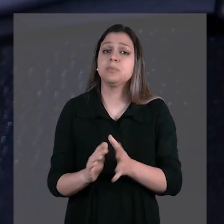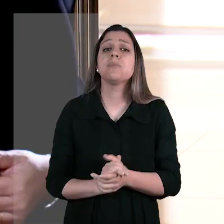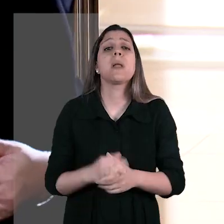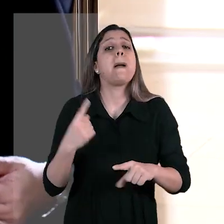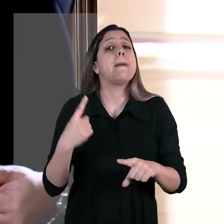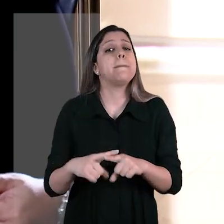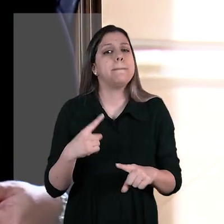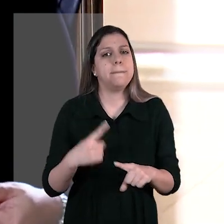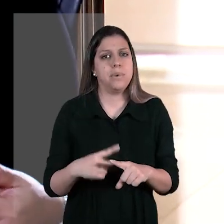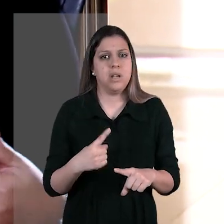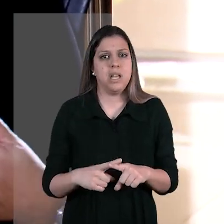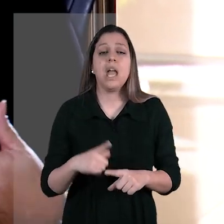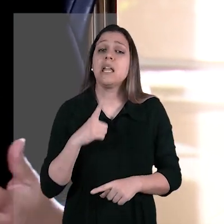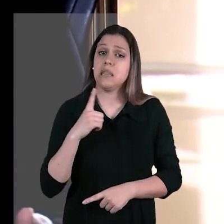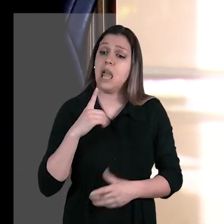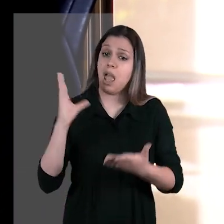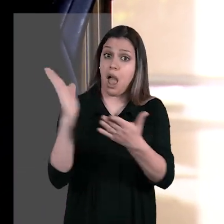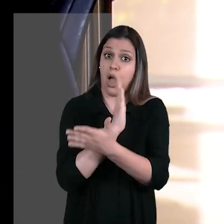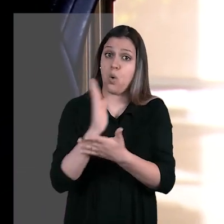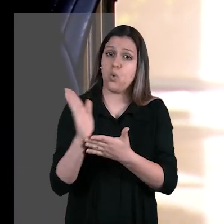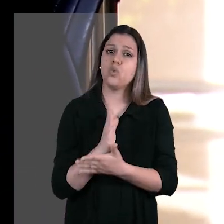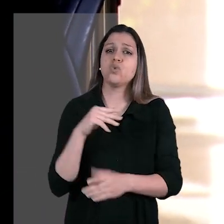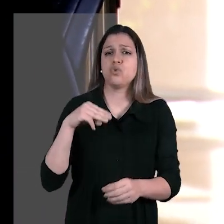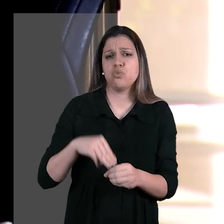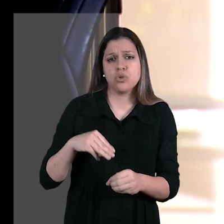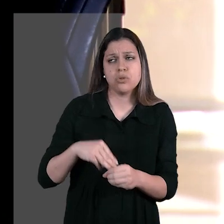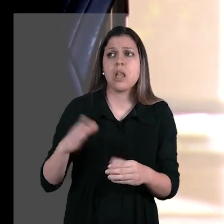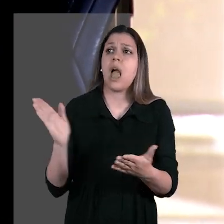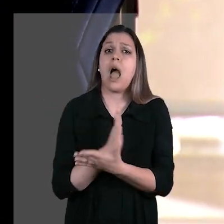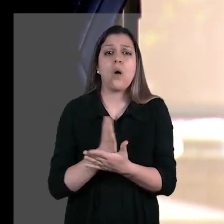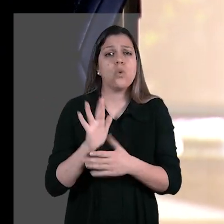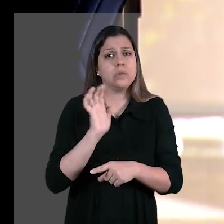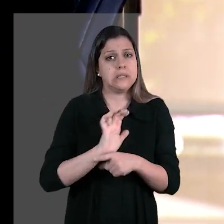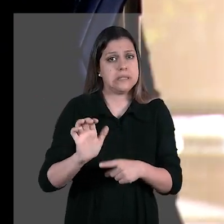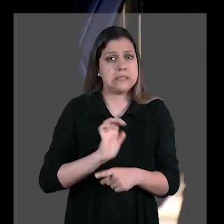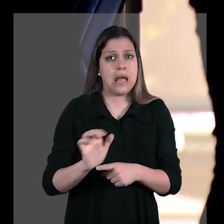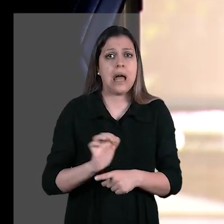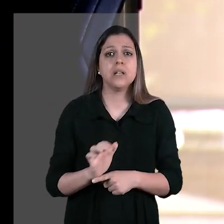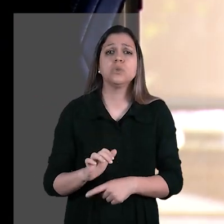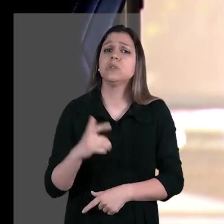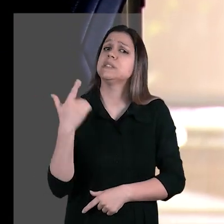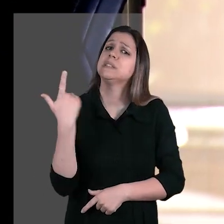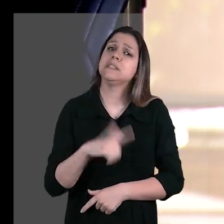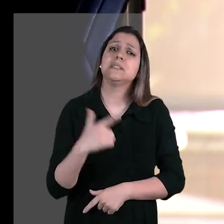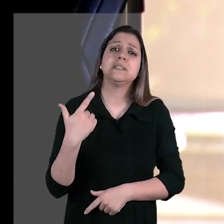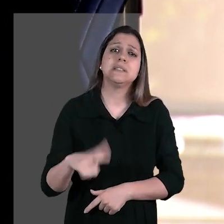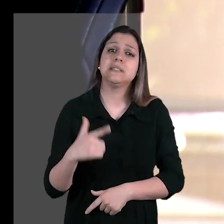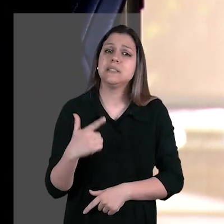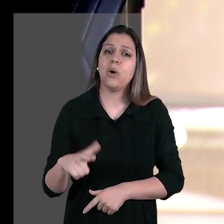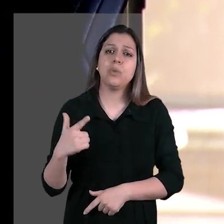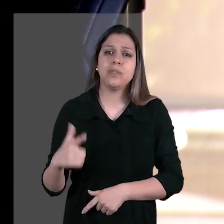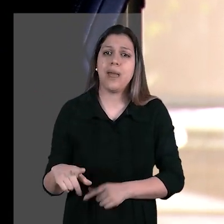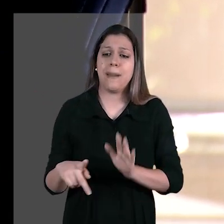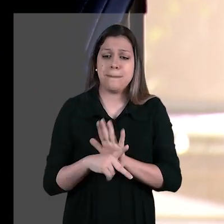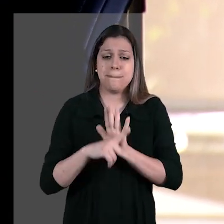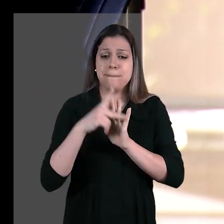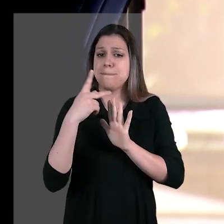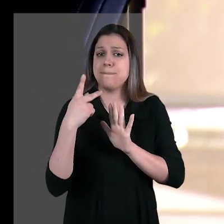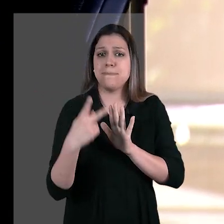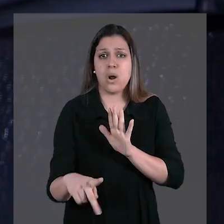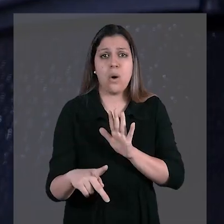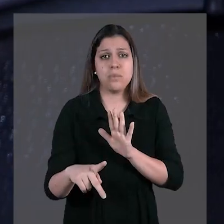a gente tem que diferenciar? Nós temos municípios, bem como estados, que não têm regime próprio de